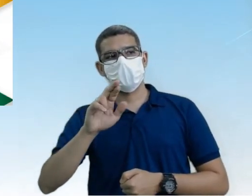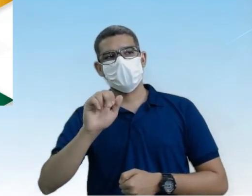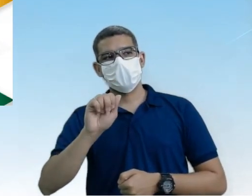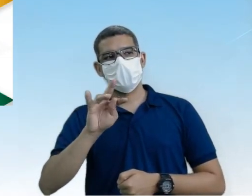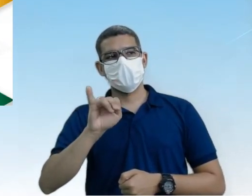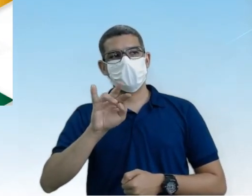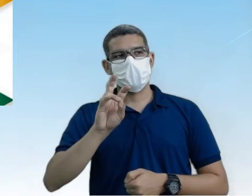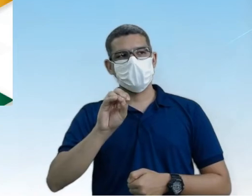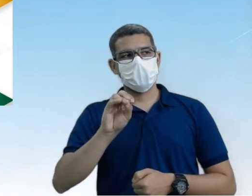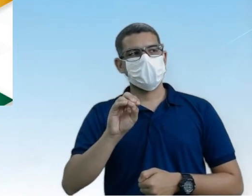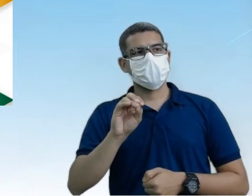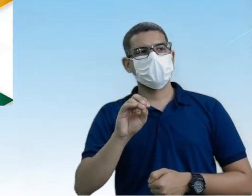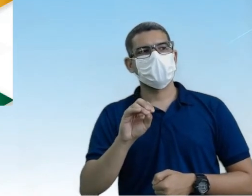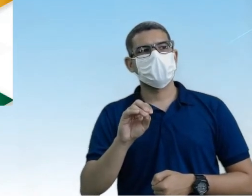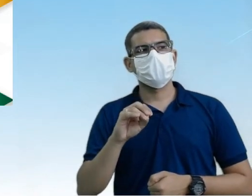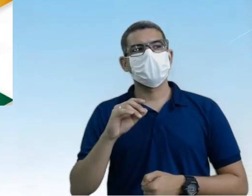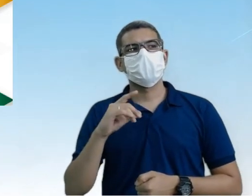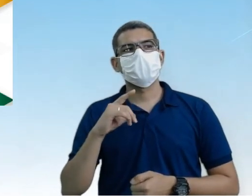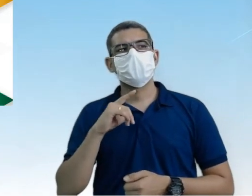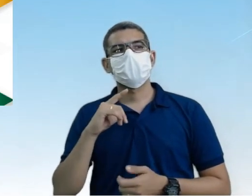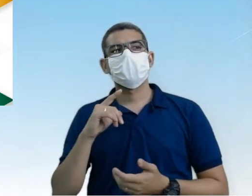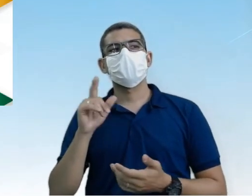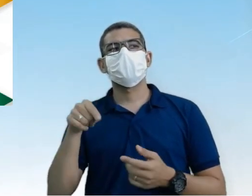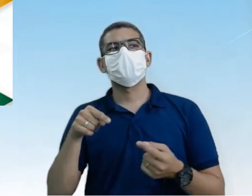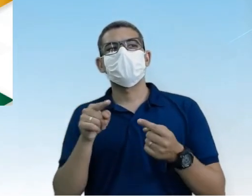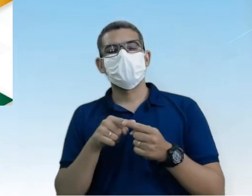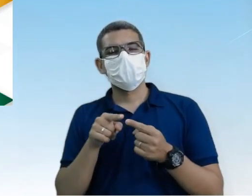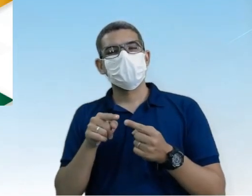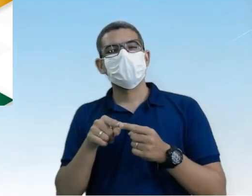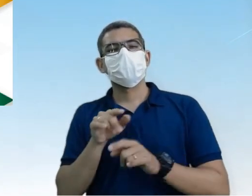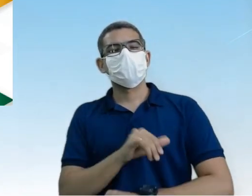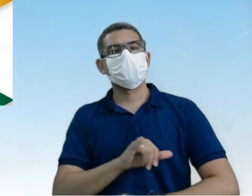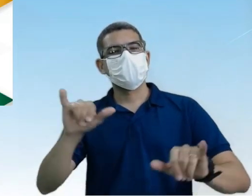se tratar de uma campanha de doação, onde